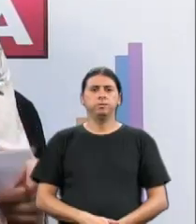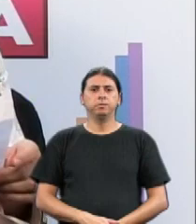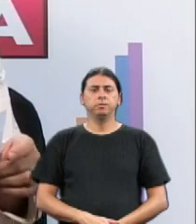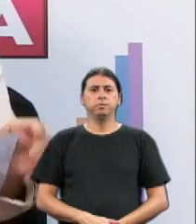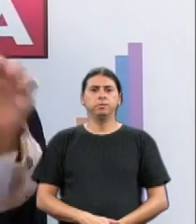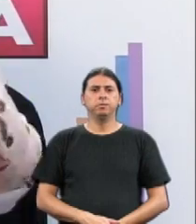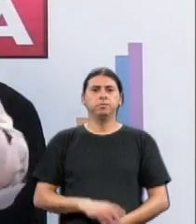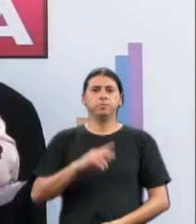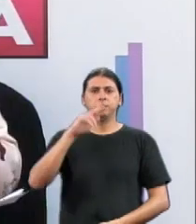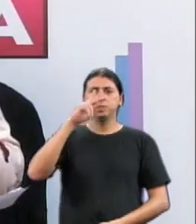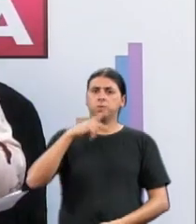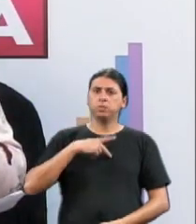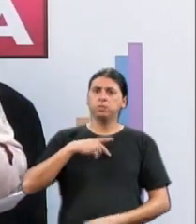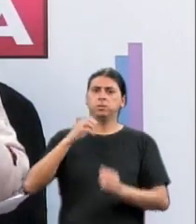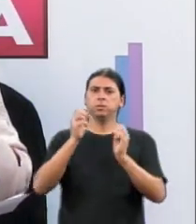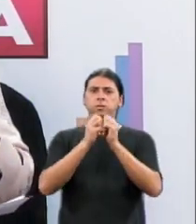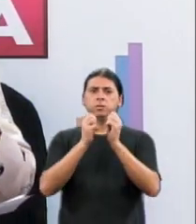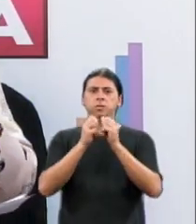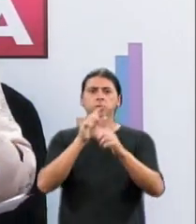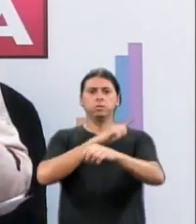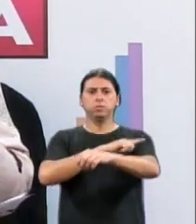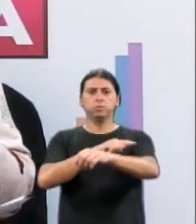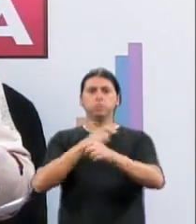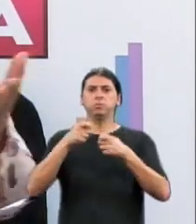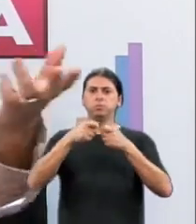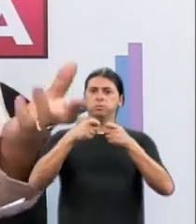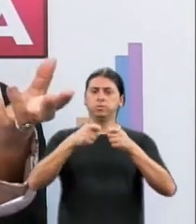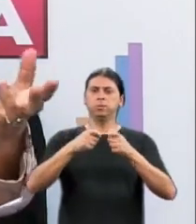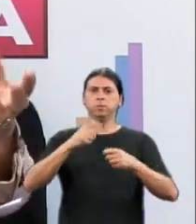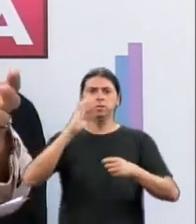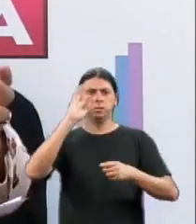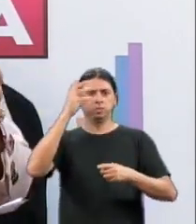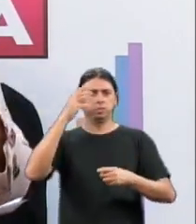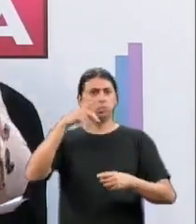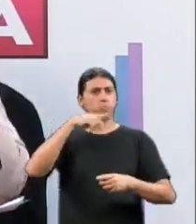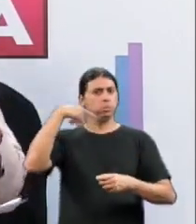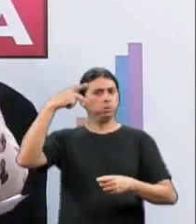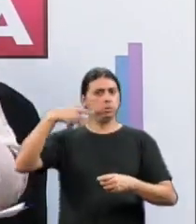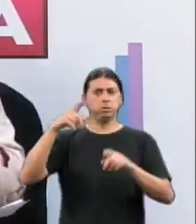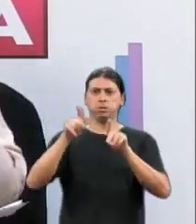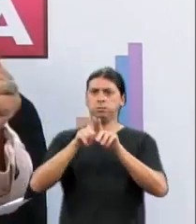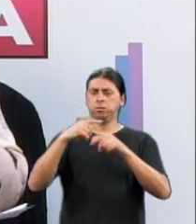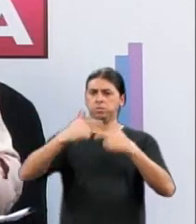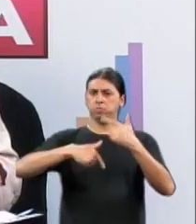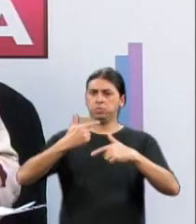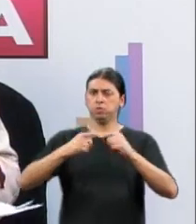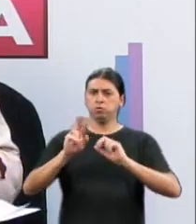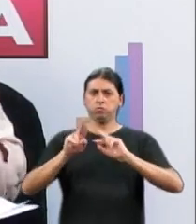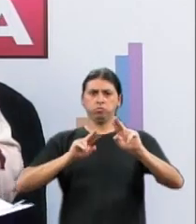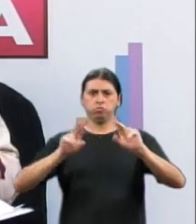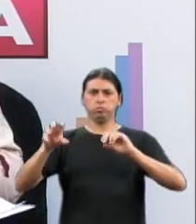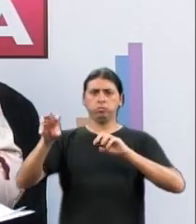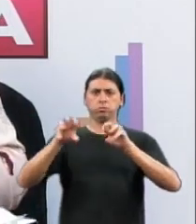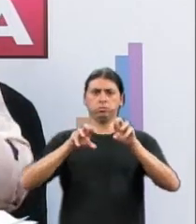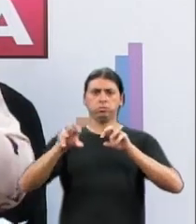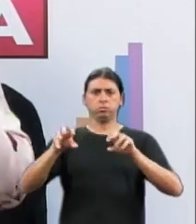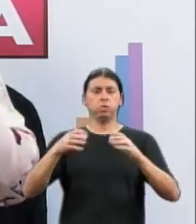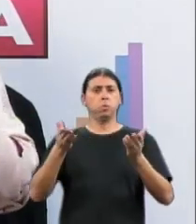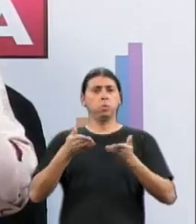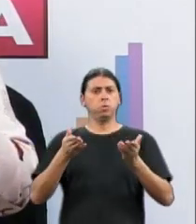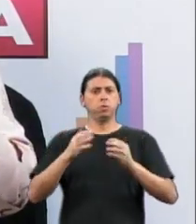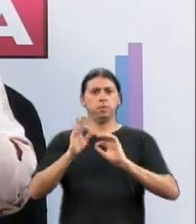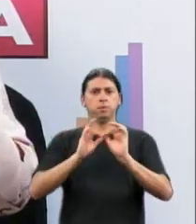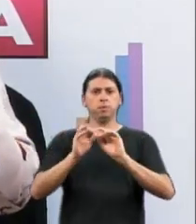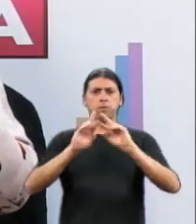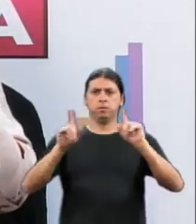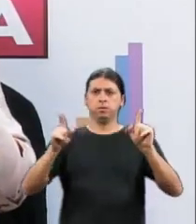O nosso sistema educacional exige decisões políticas e atuação em muitas dimensões. Hoje, aqui no Faça